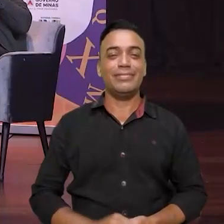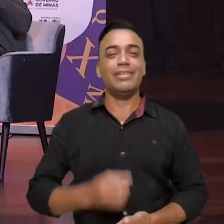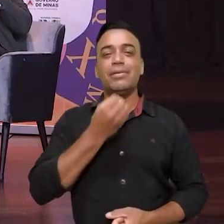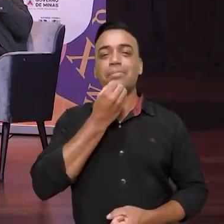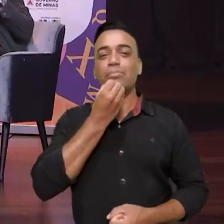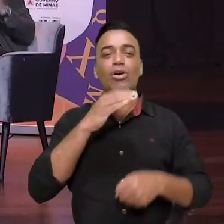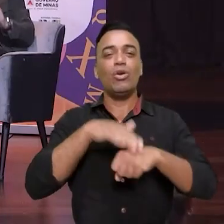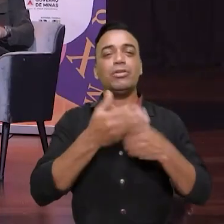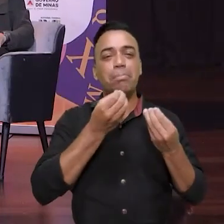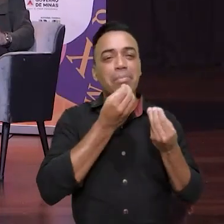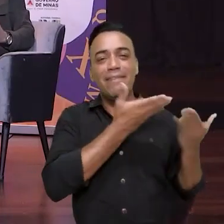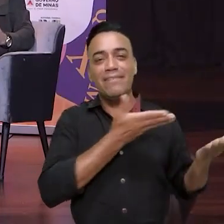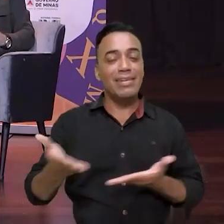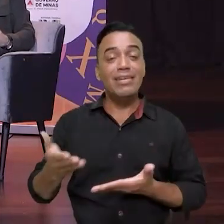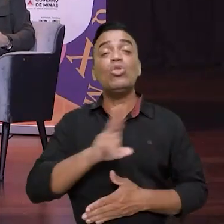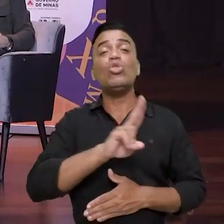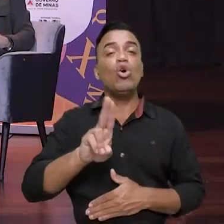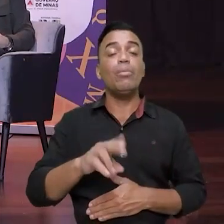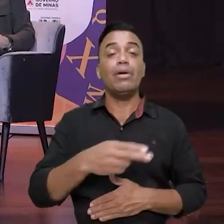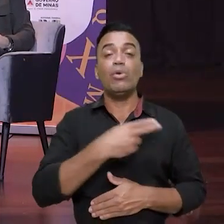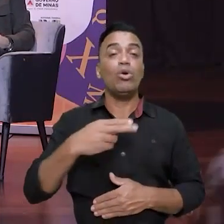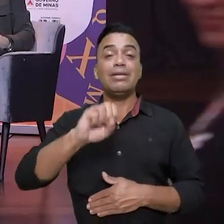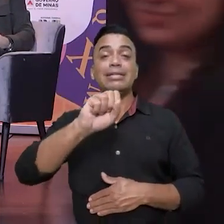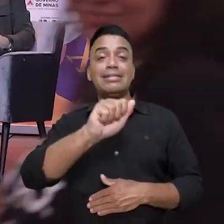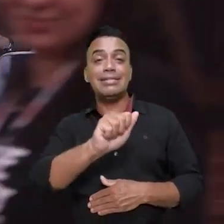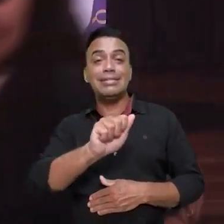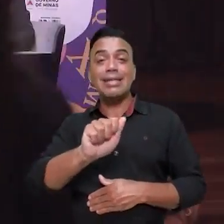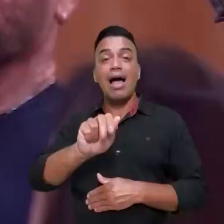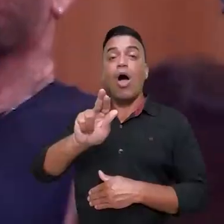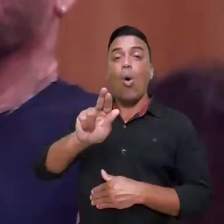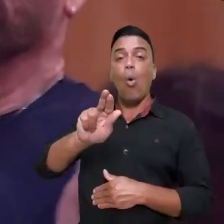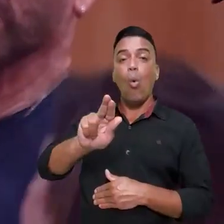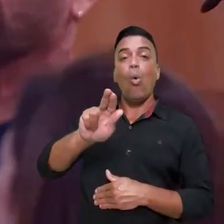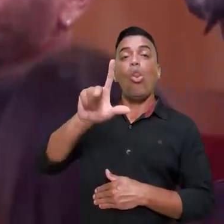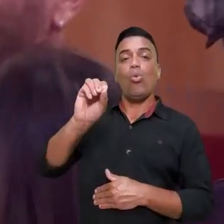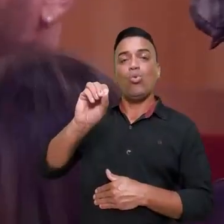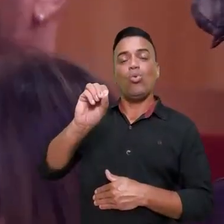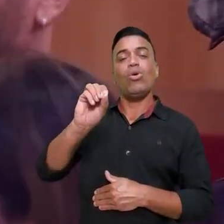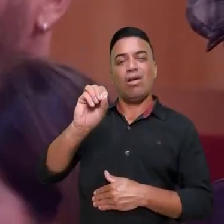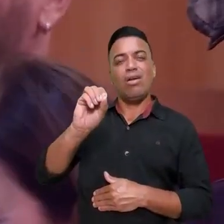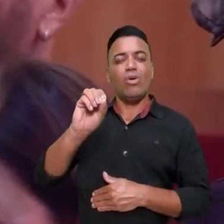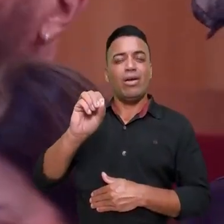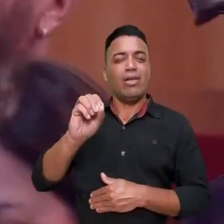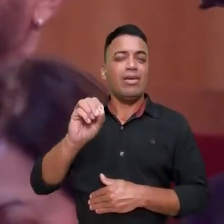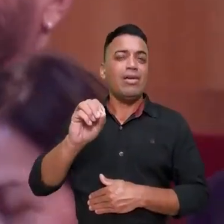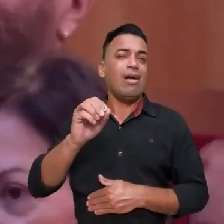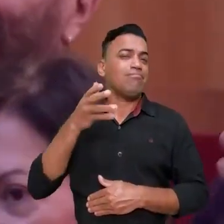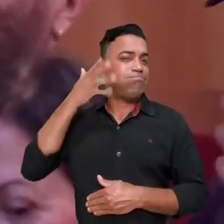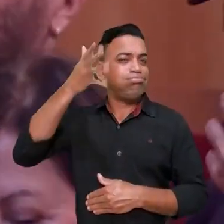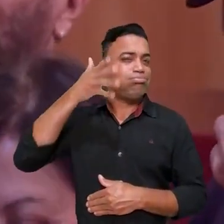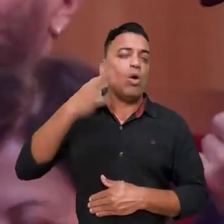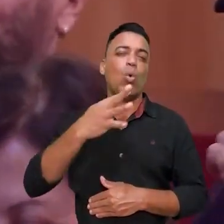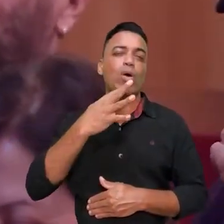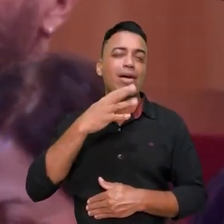Boa noite, bem-vindo. Qual o seu nome? Boa noite, me chamo Saulo. Eu queria fazer mais um testemunho, que eu conheço esse cara